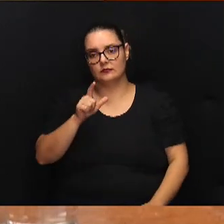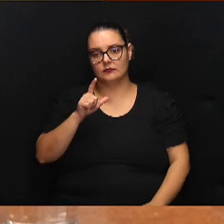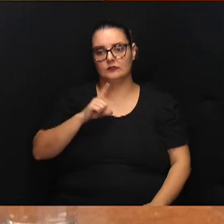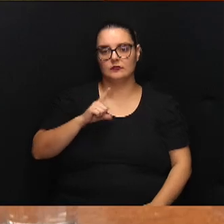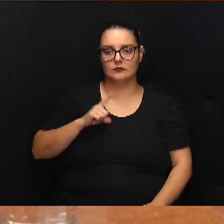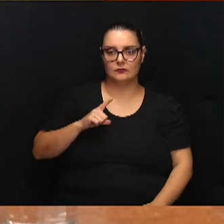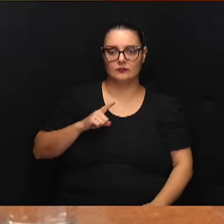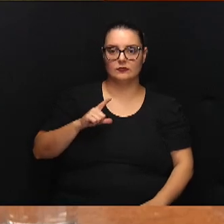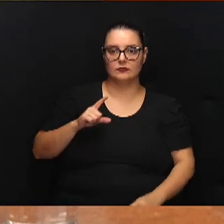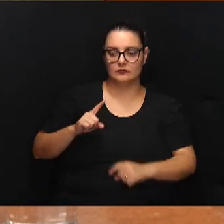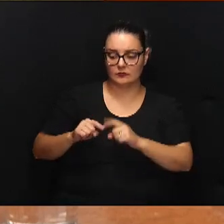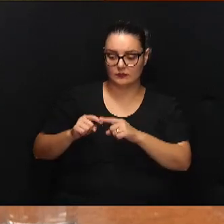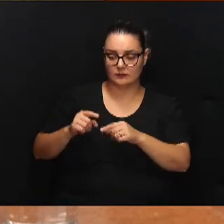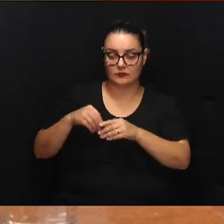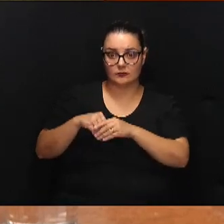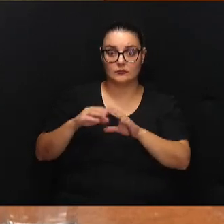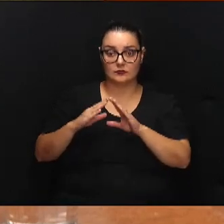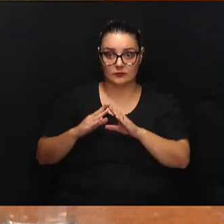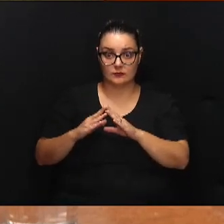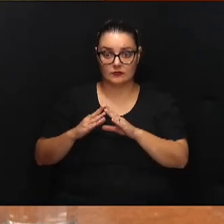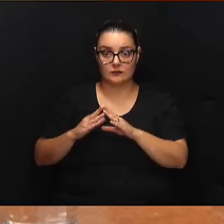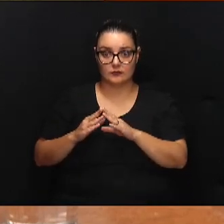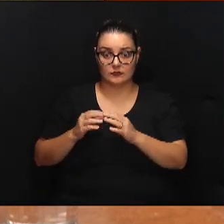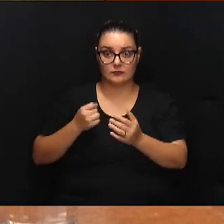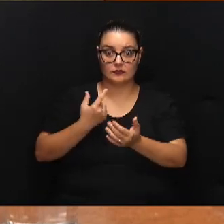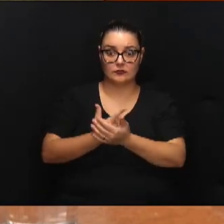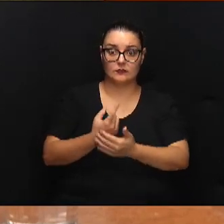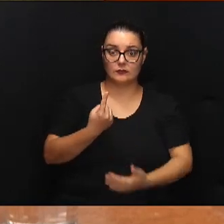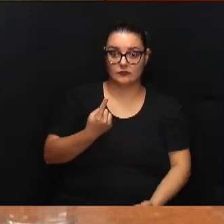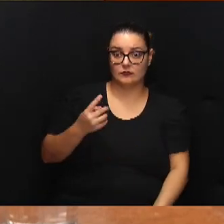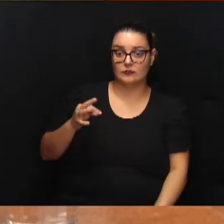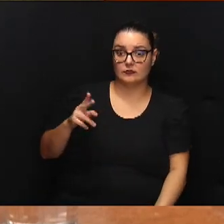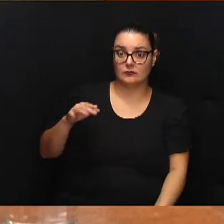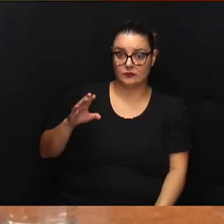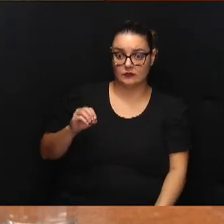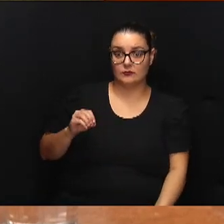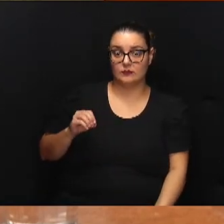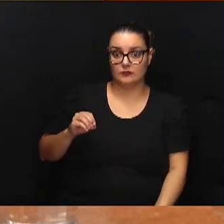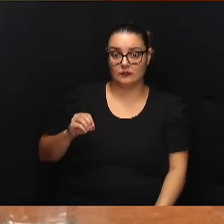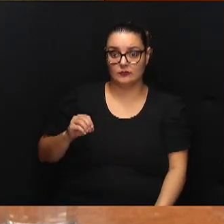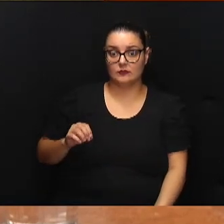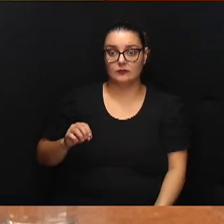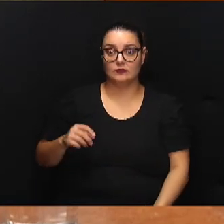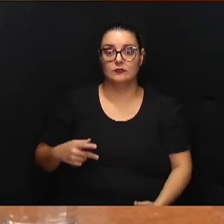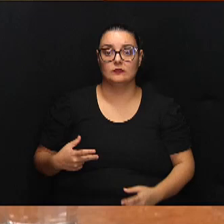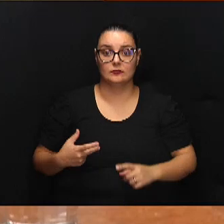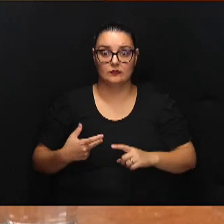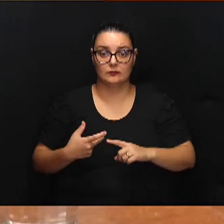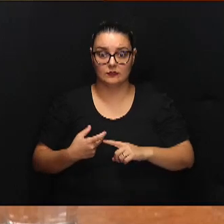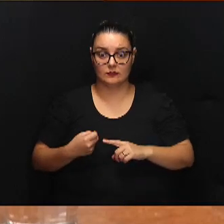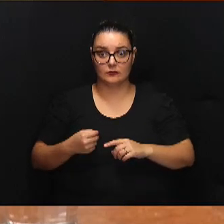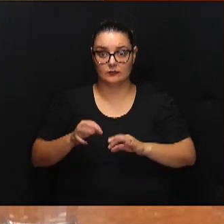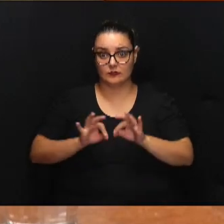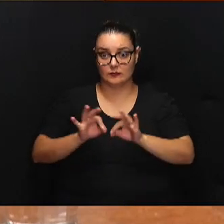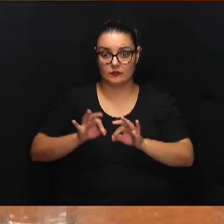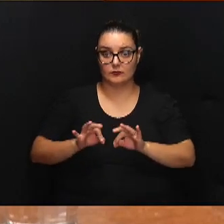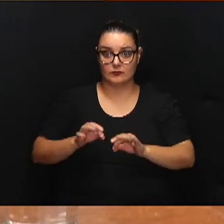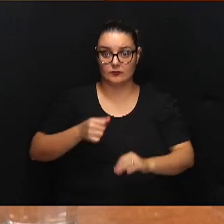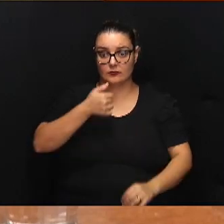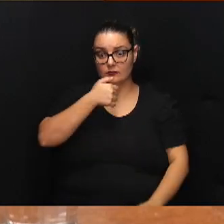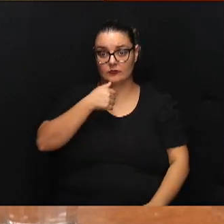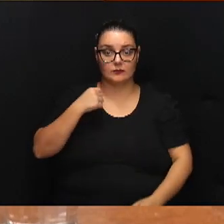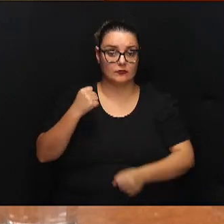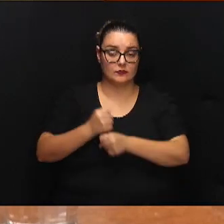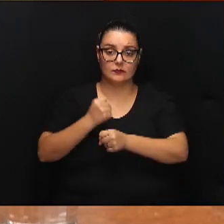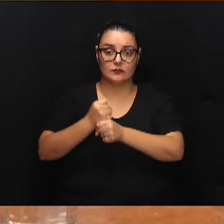em casa. E a gente comprava um tubo só e media só em jejum por anos, porque era o momento que eu vou